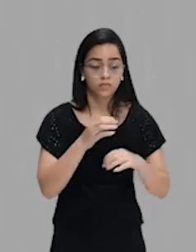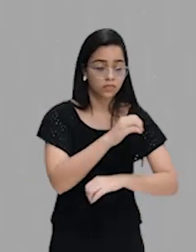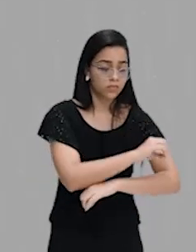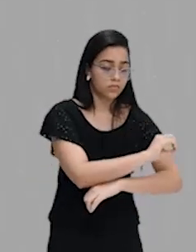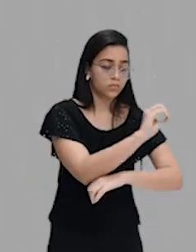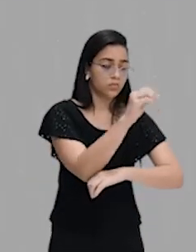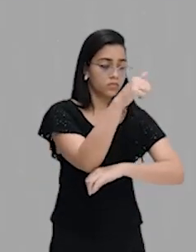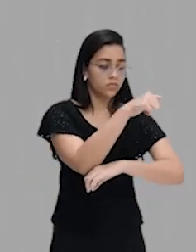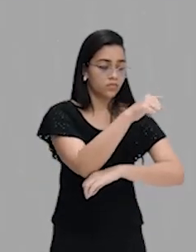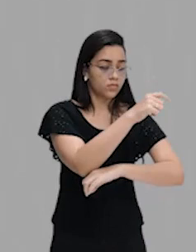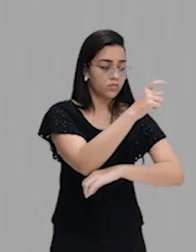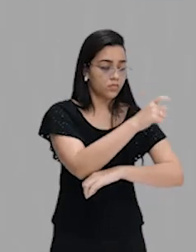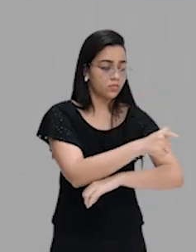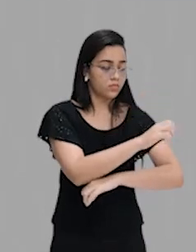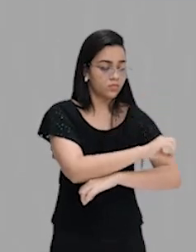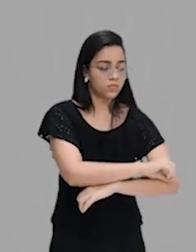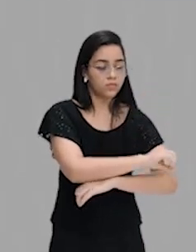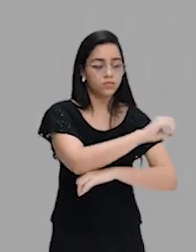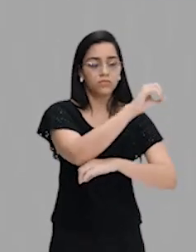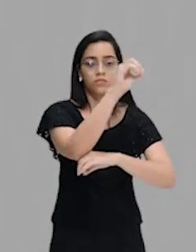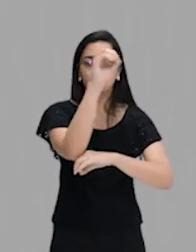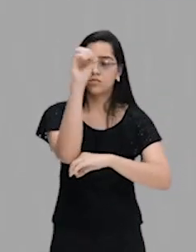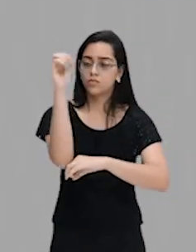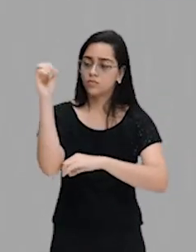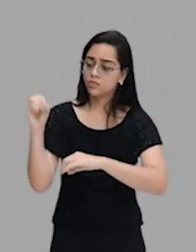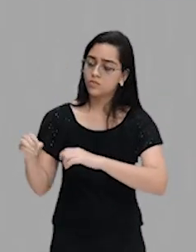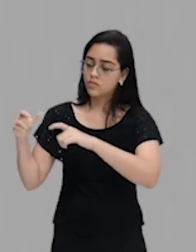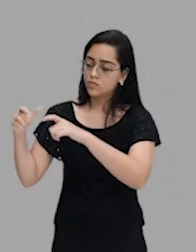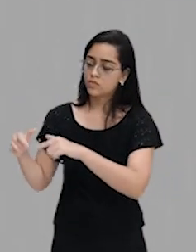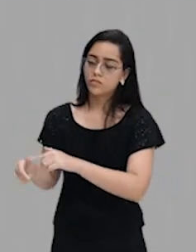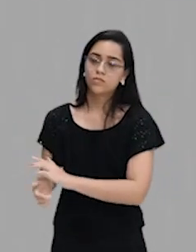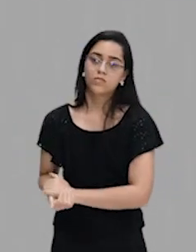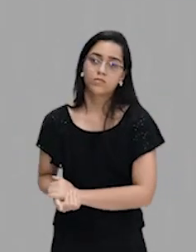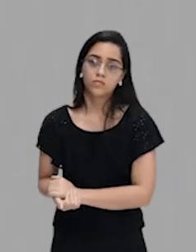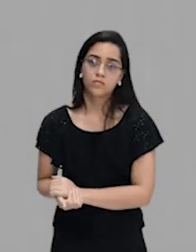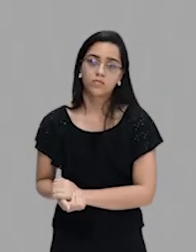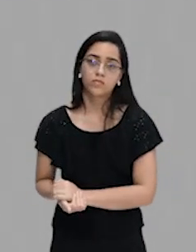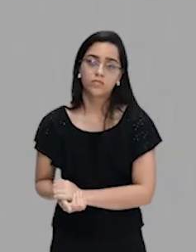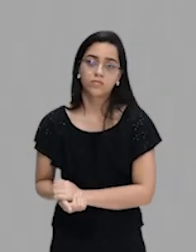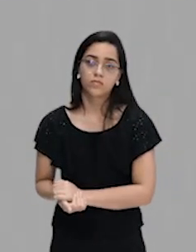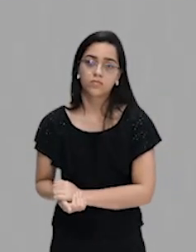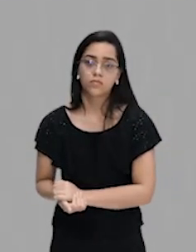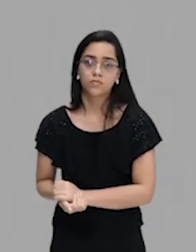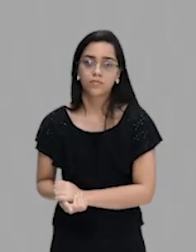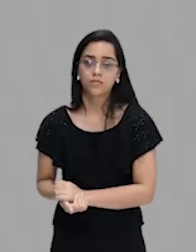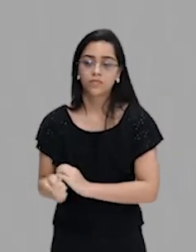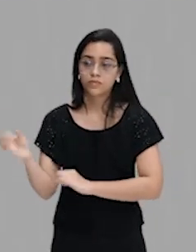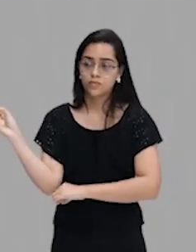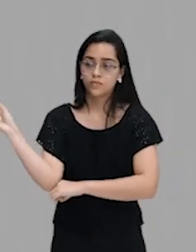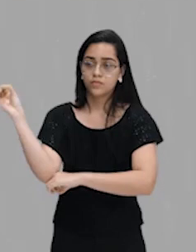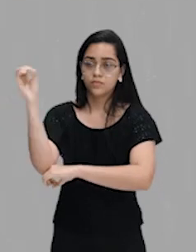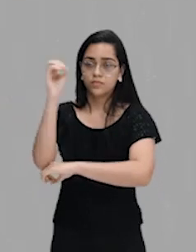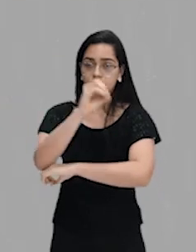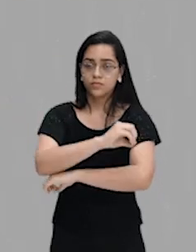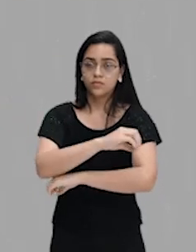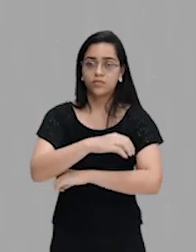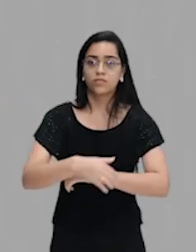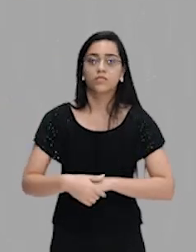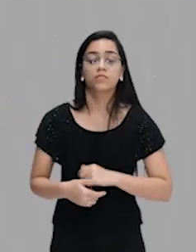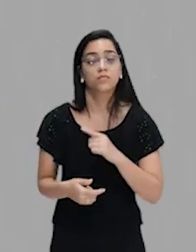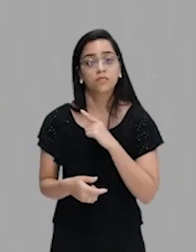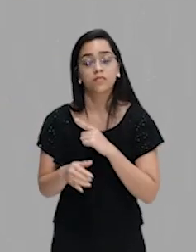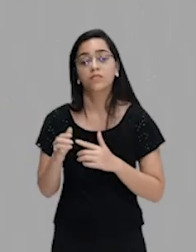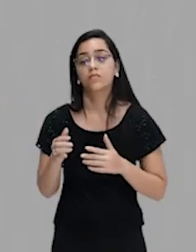local, dá a volta e se põe, certo? E se põe. Nasce no leste e se põe no oeste. Okay? Então, isso